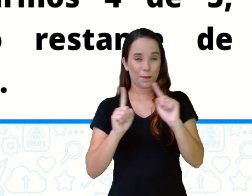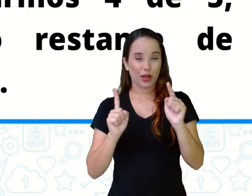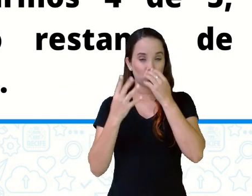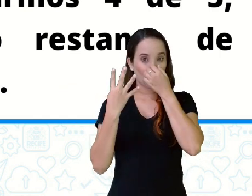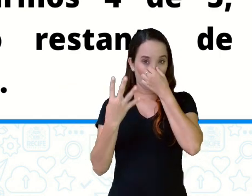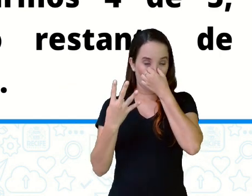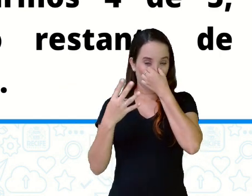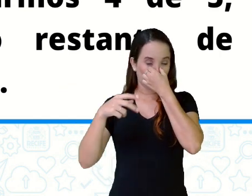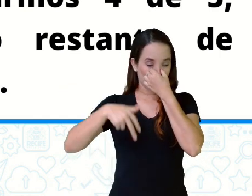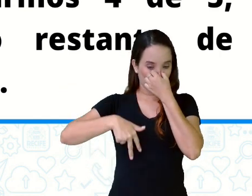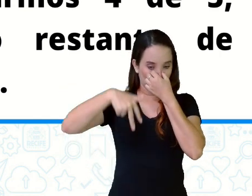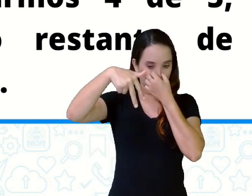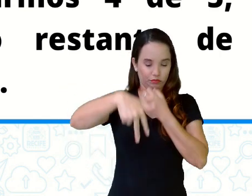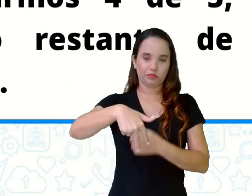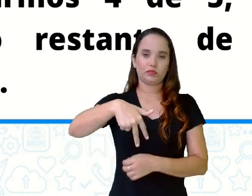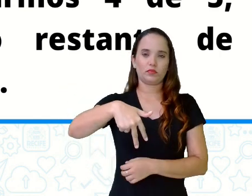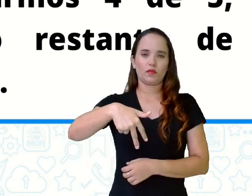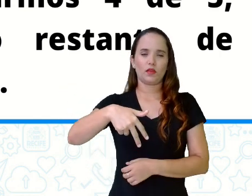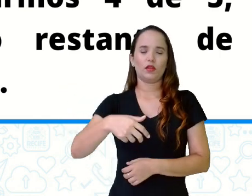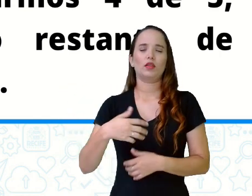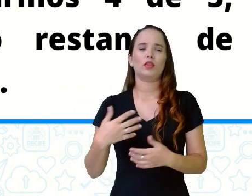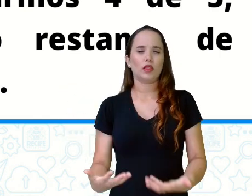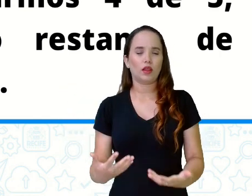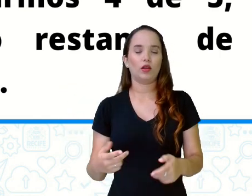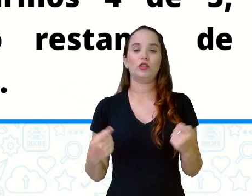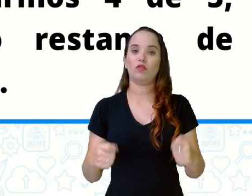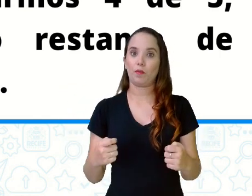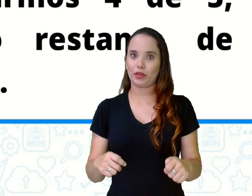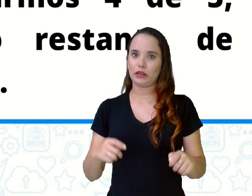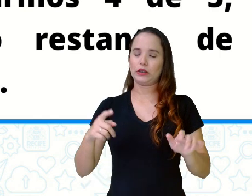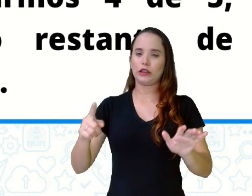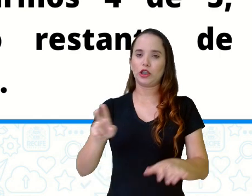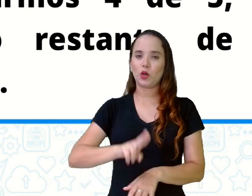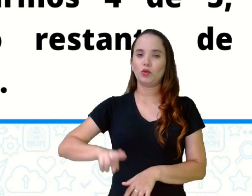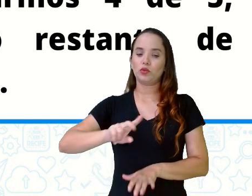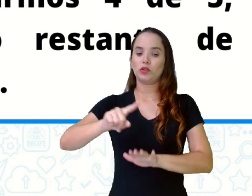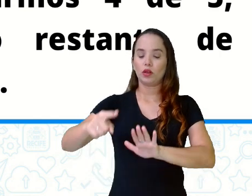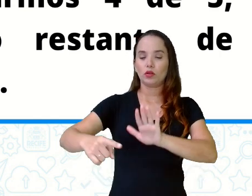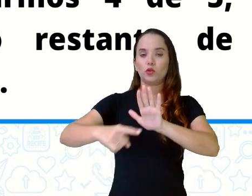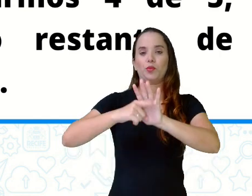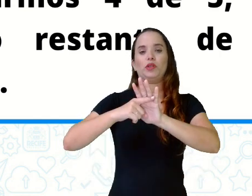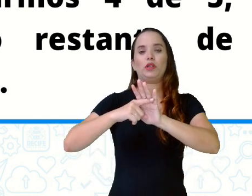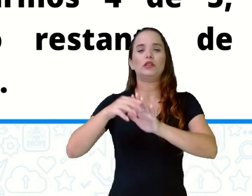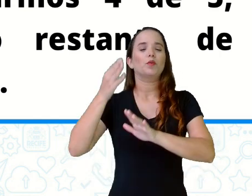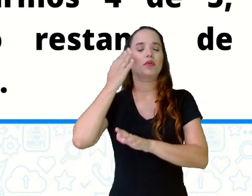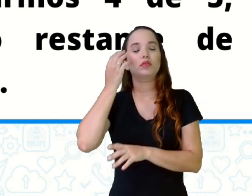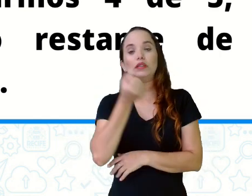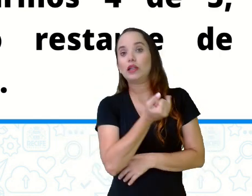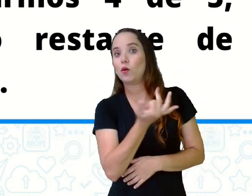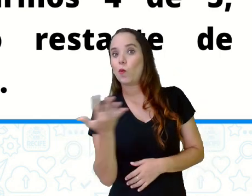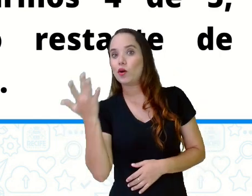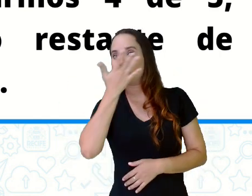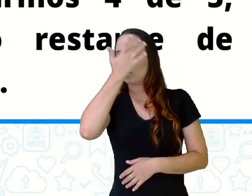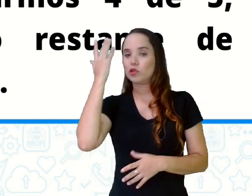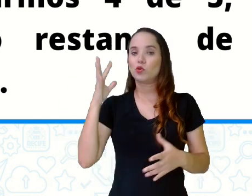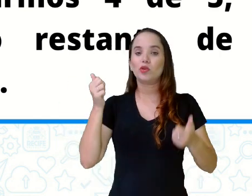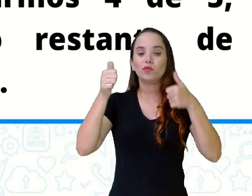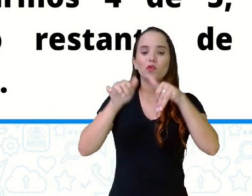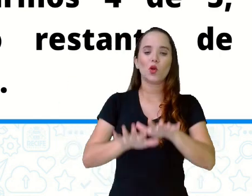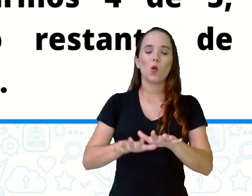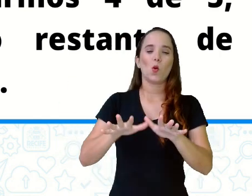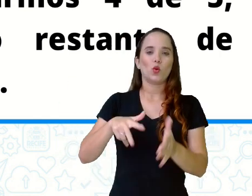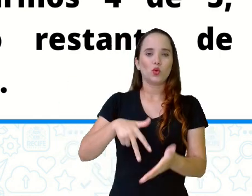a quantidade de pessoas restantes, usamos a subtração entre 5 e 4, ou seja, 5 menos 4.